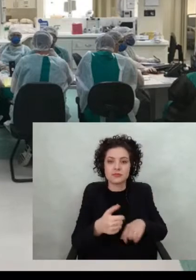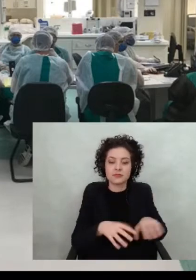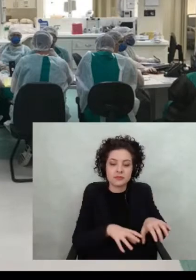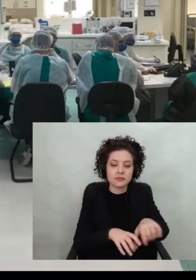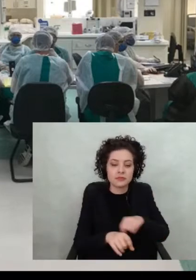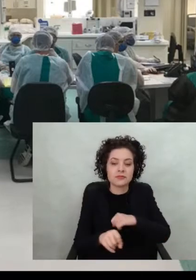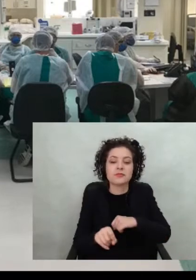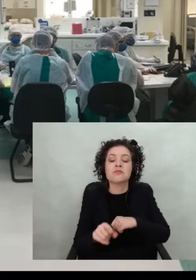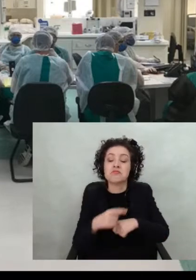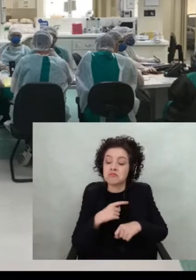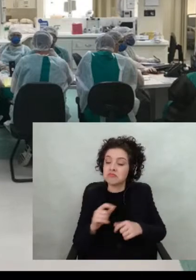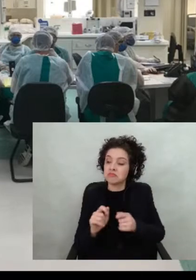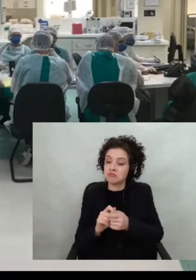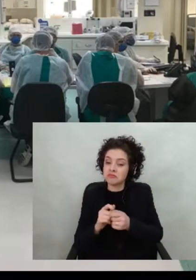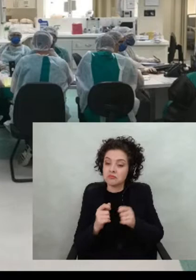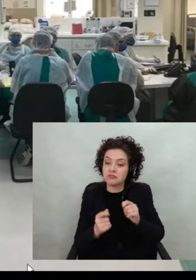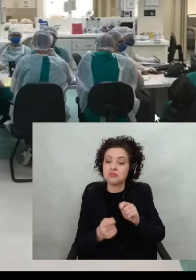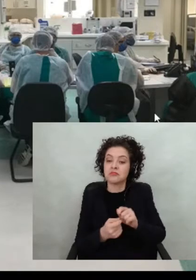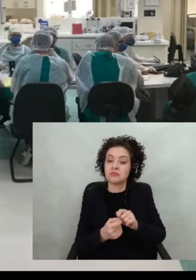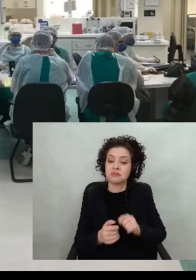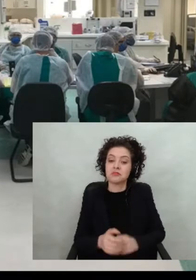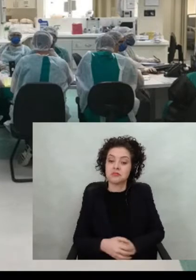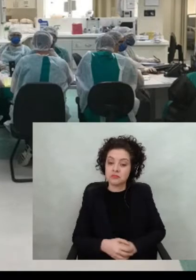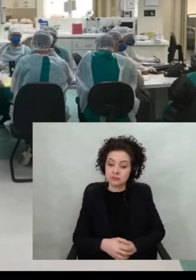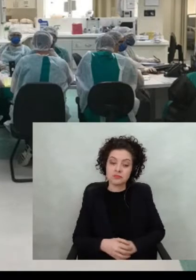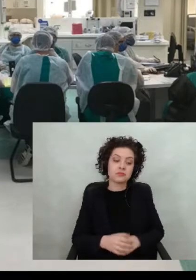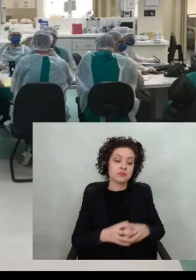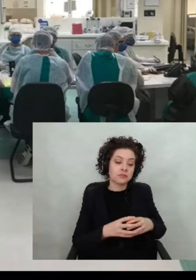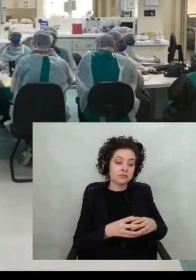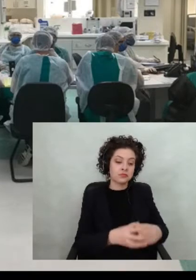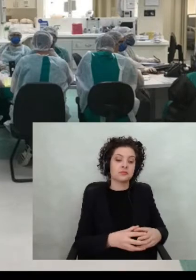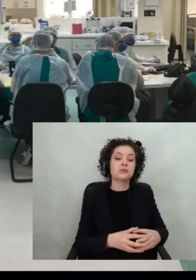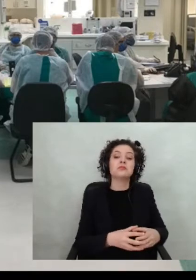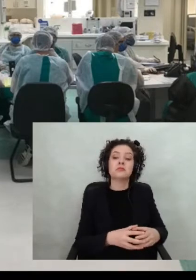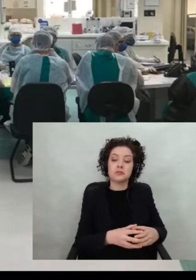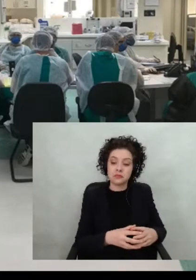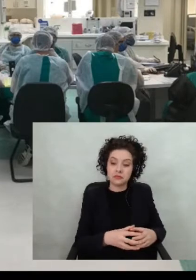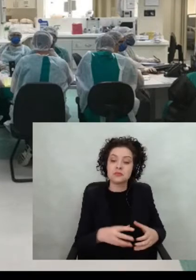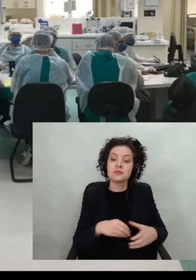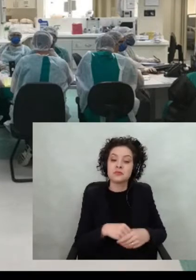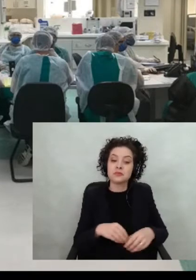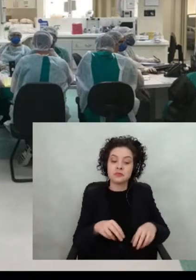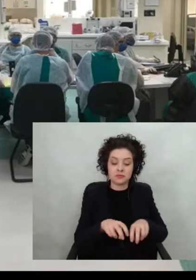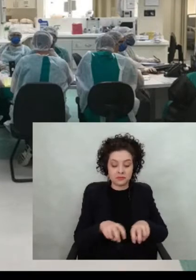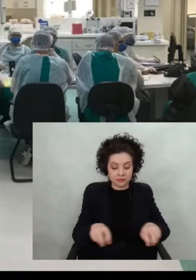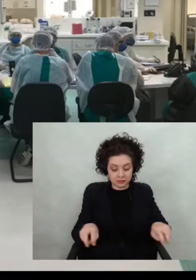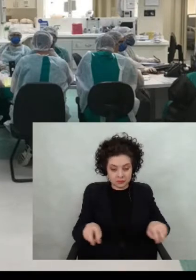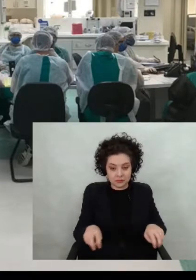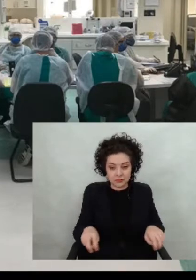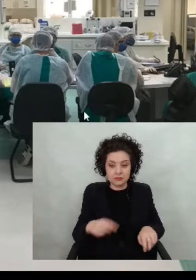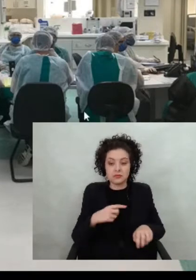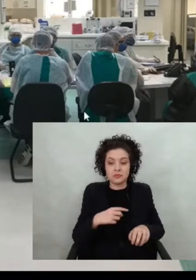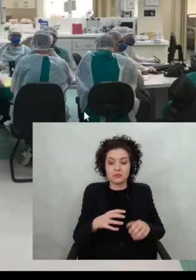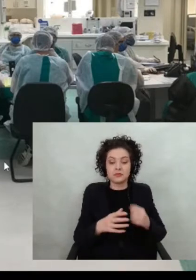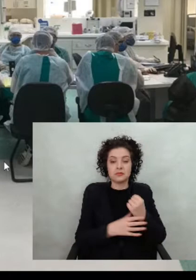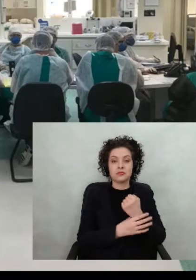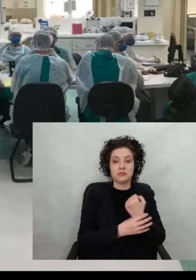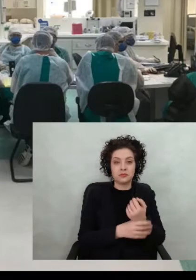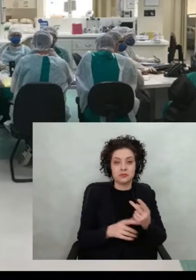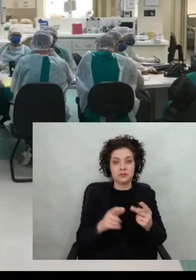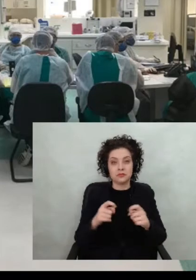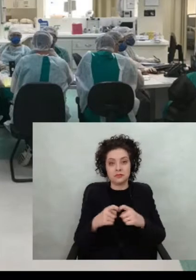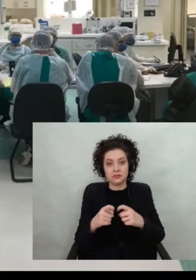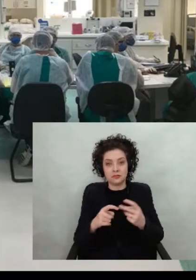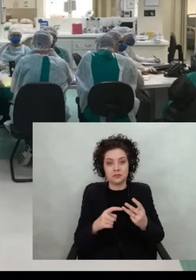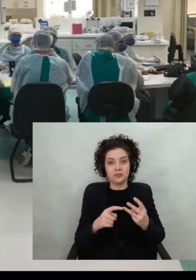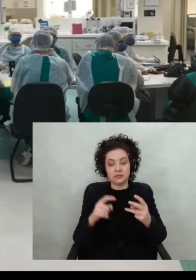adaptações para isso é o time dentro do coorte, o tripé, médico, físio e enfermagem, passando visita,